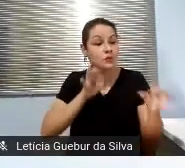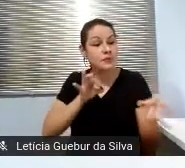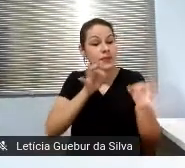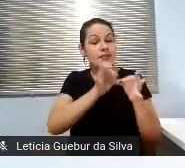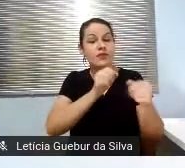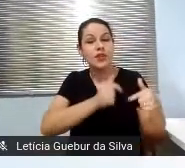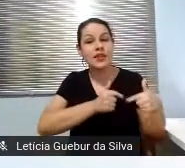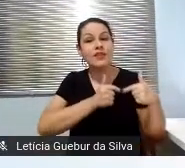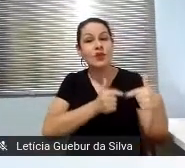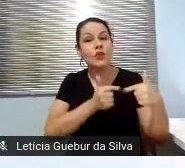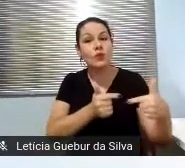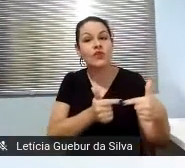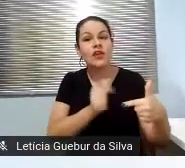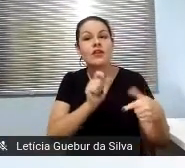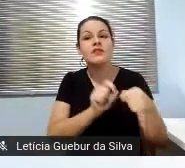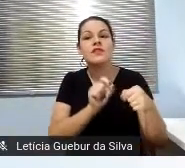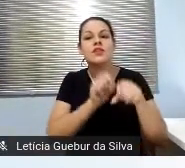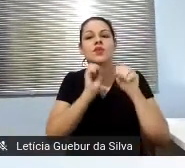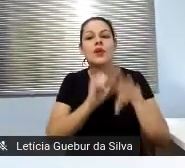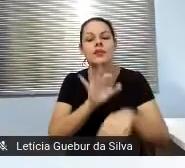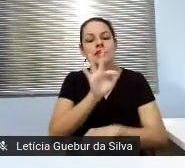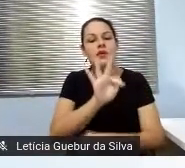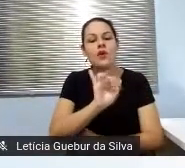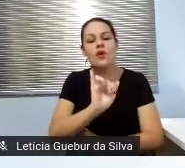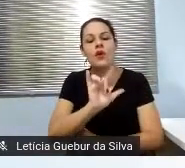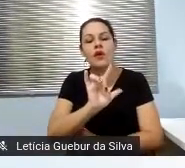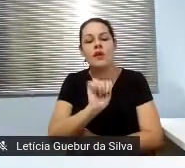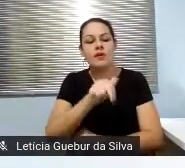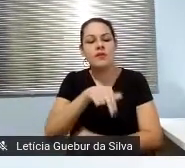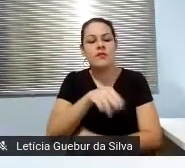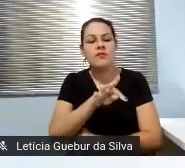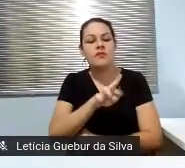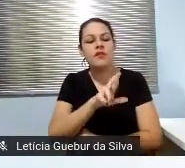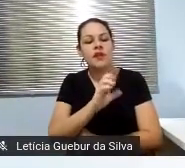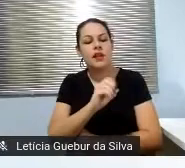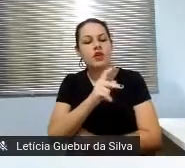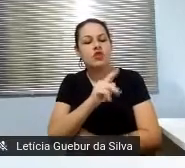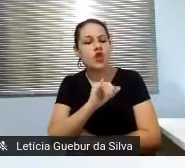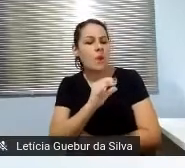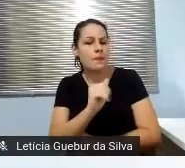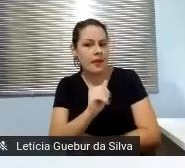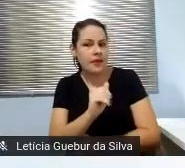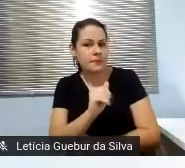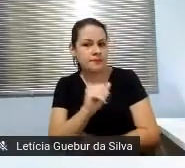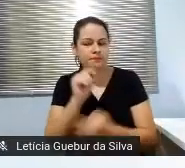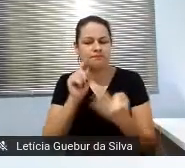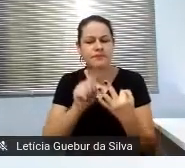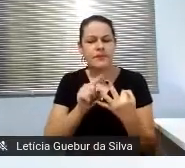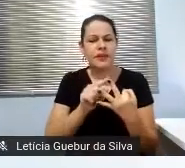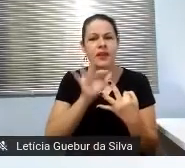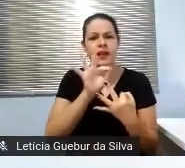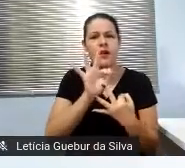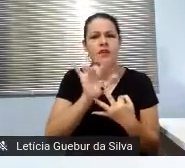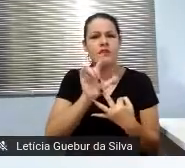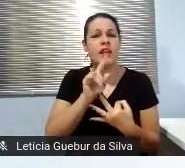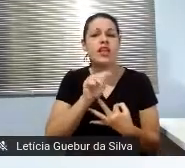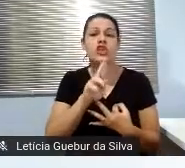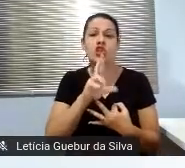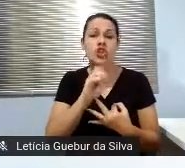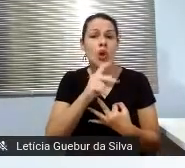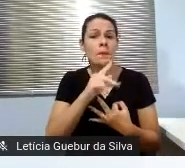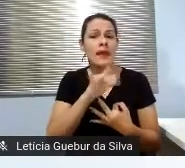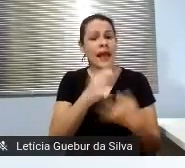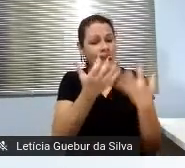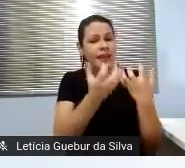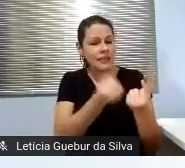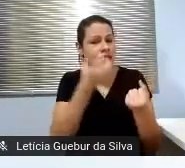a educação filantrópica, eu diria filantrópica até mesmo lucrativa. Esses